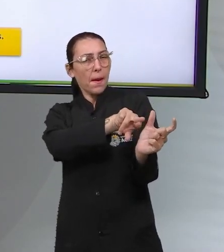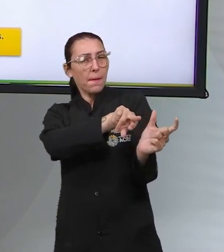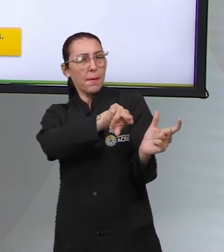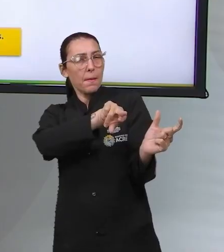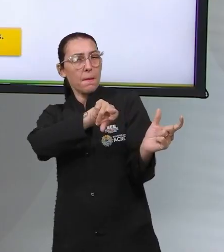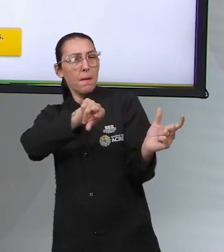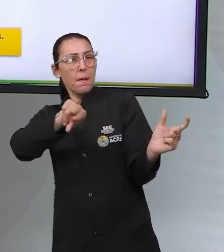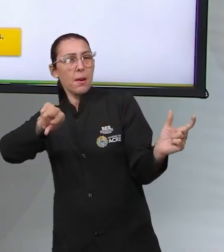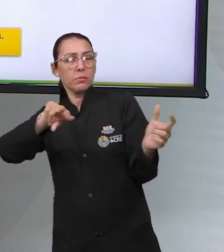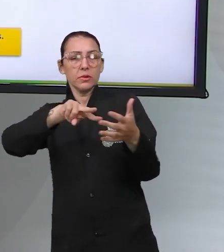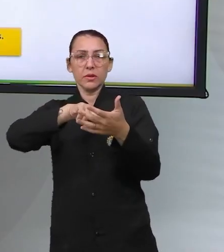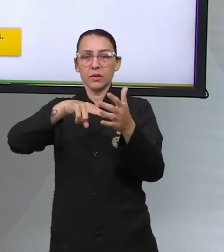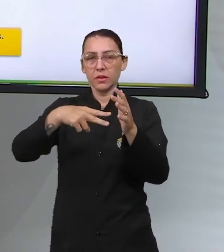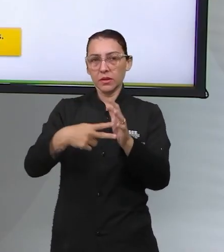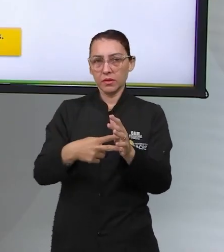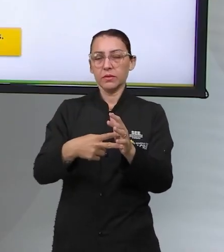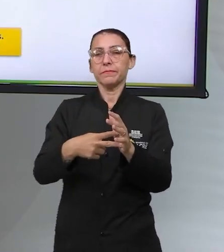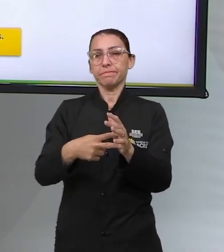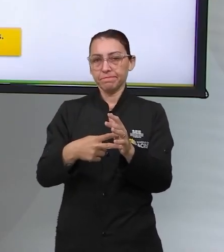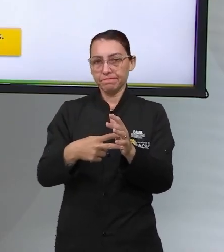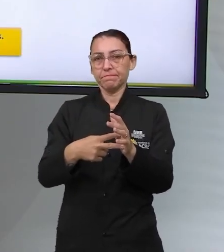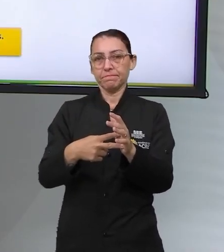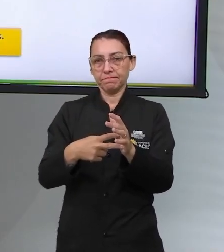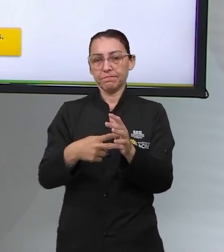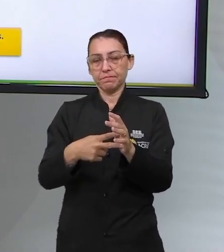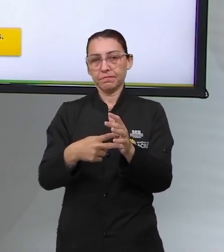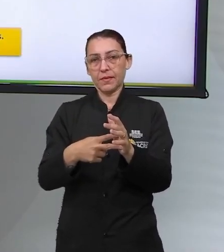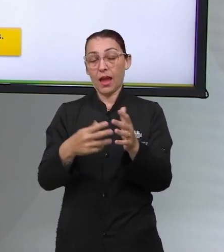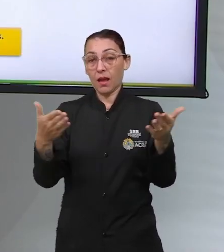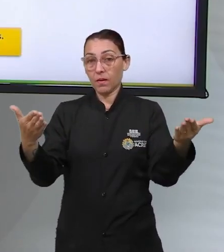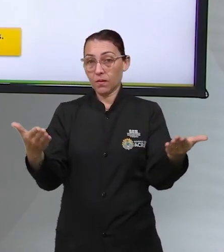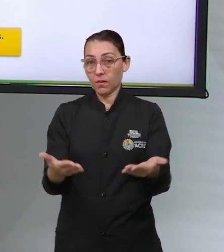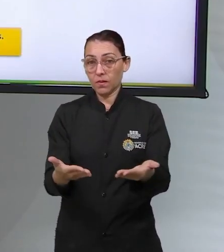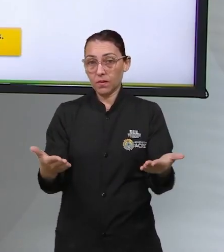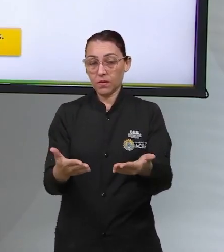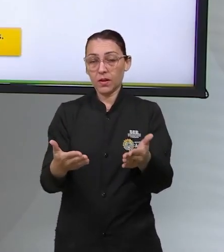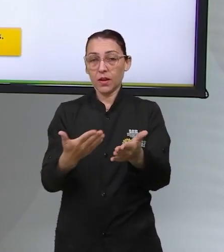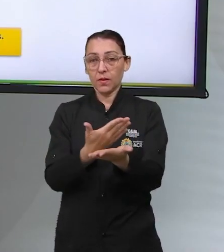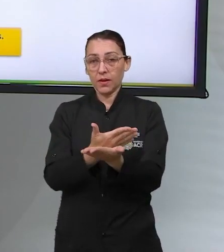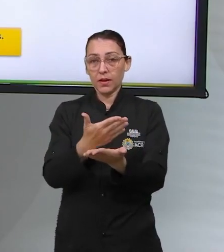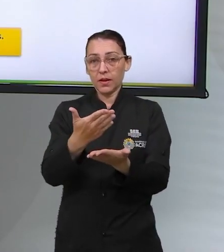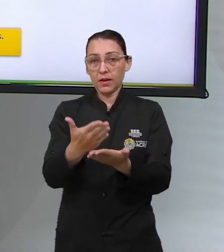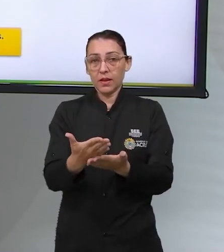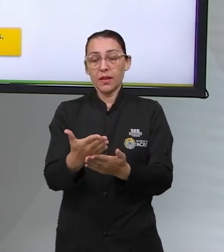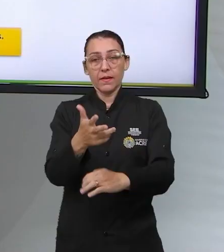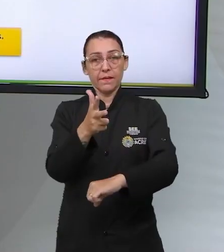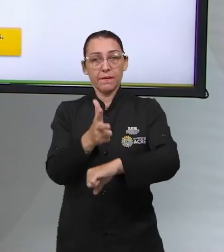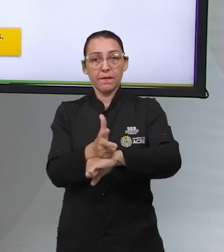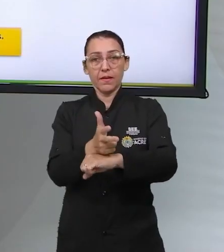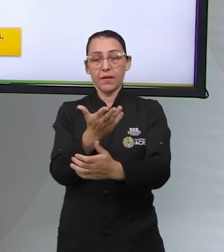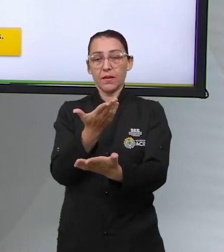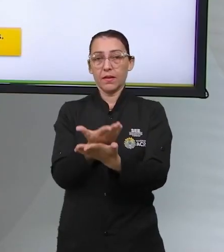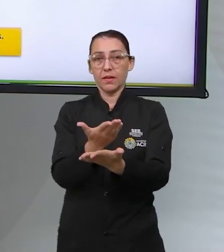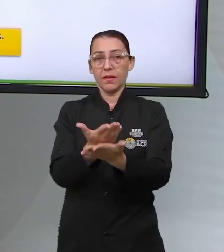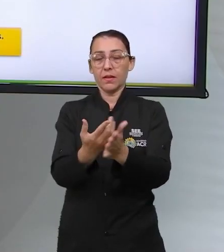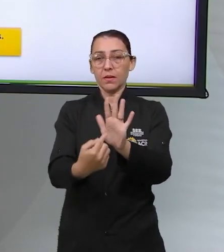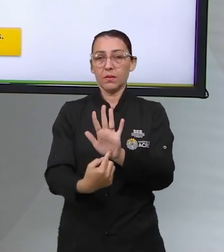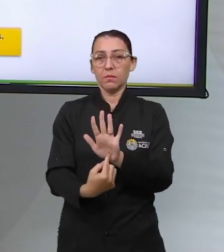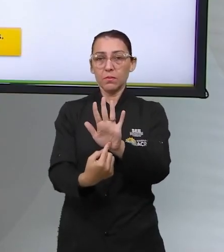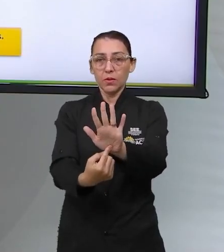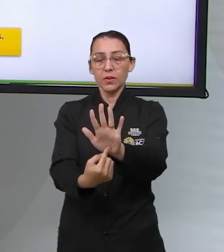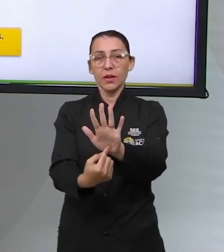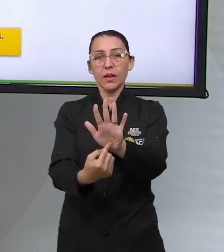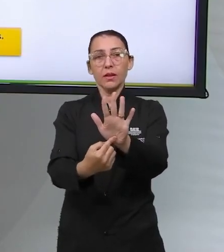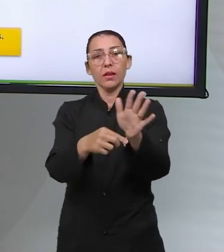um termo, digamos assim, muito amplo. Agora há pouco eu iniciei a videoaula destacando